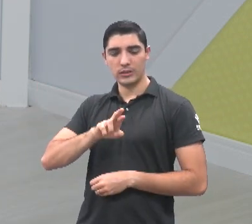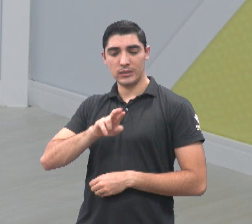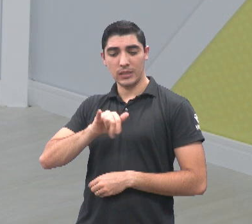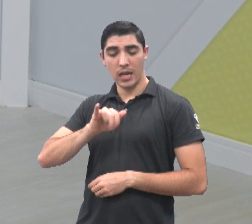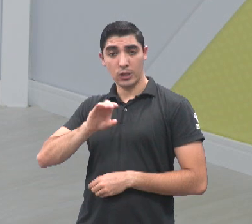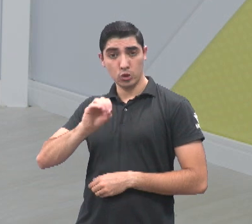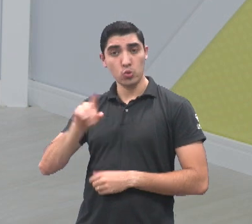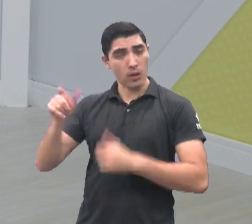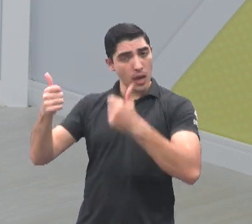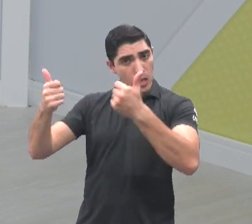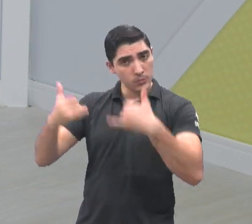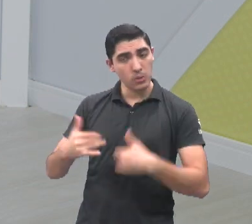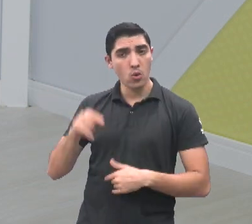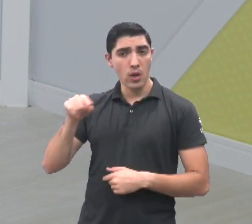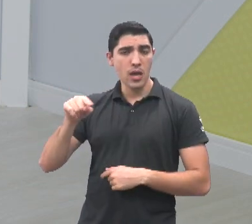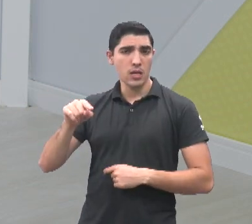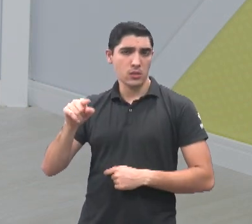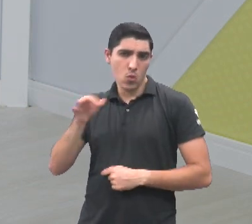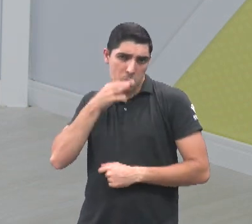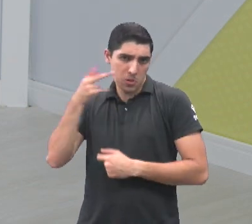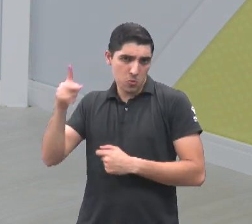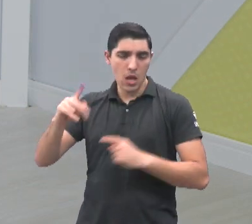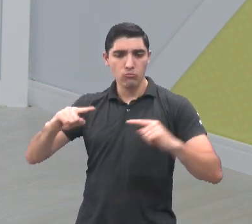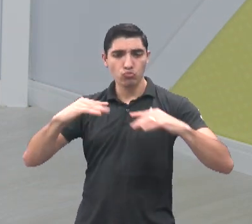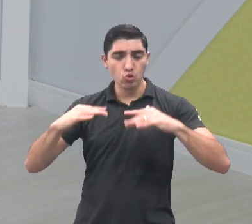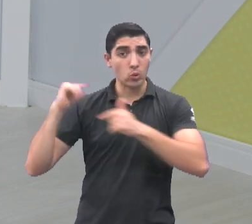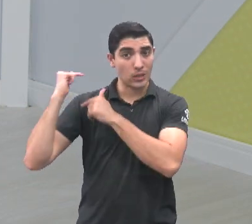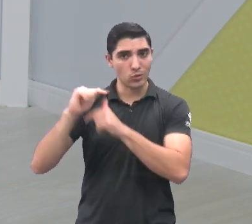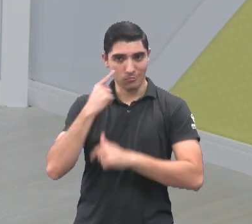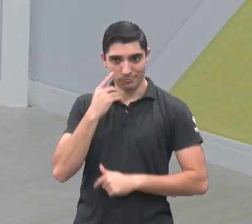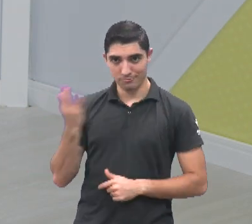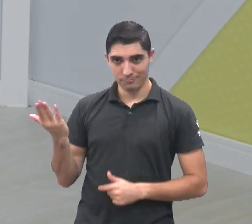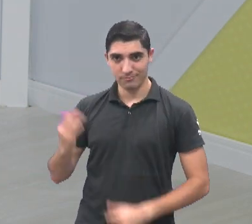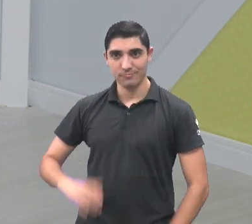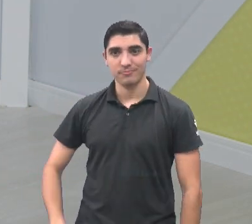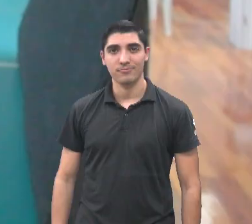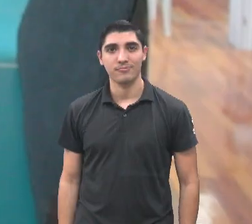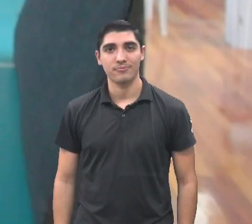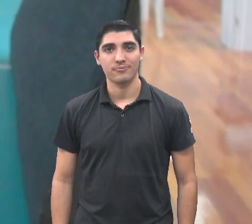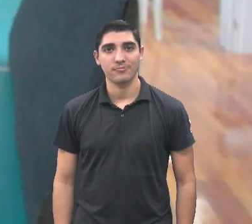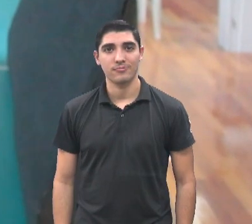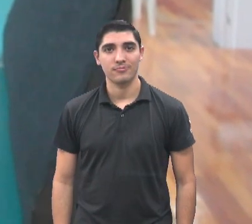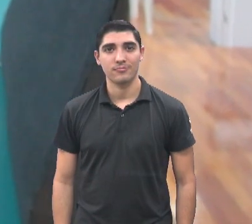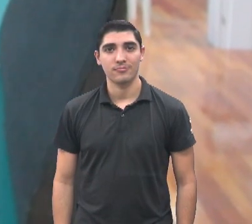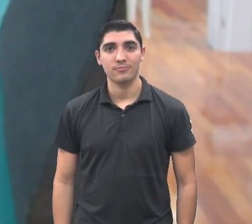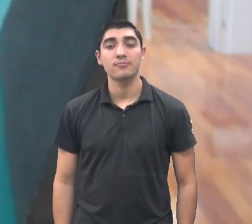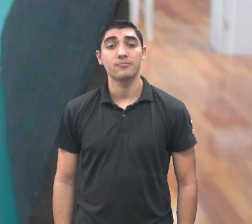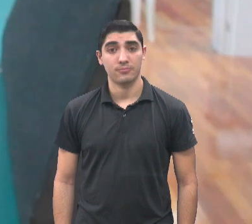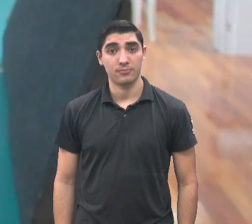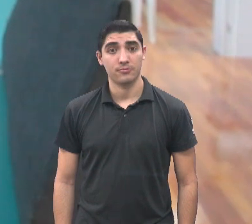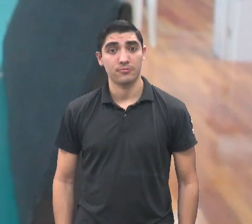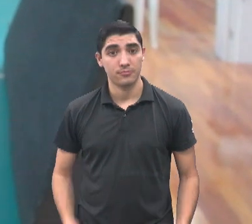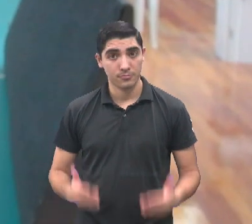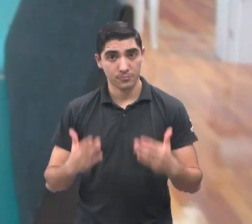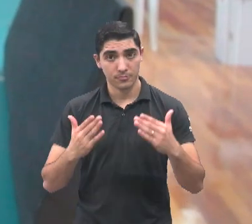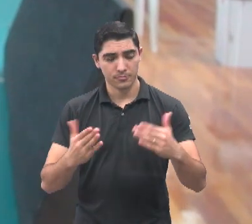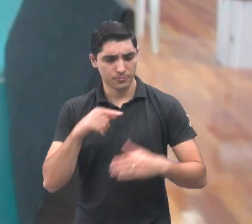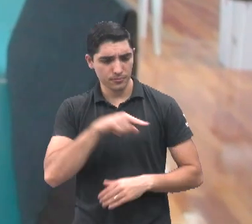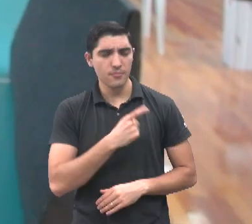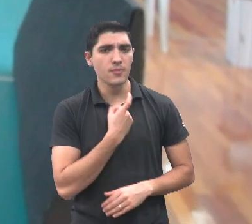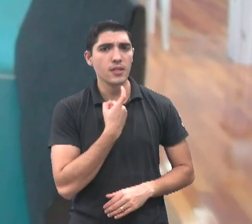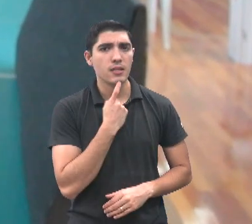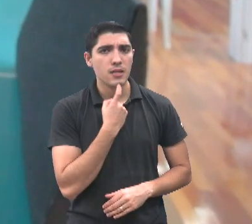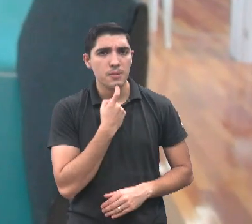esse clássico, podemos chamar assim, contra o Campinas. Diz aí, Sérgio! Apesar do vôlei Renata não ser